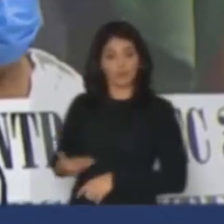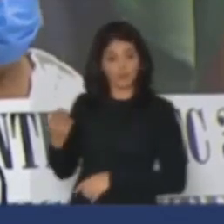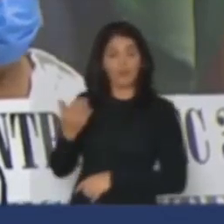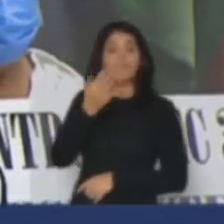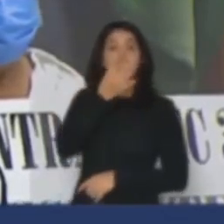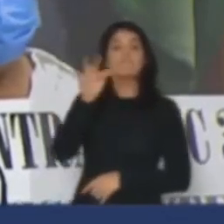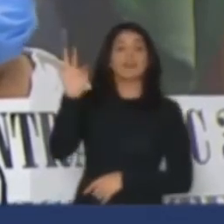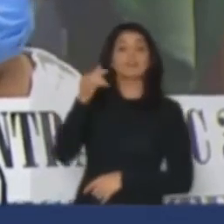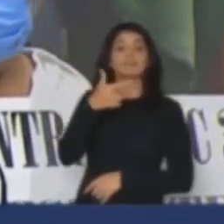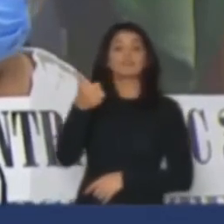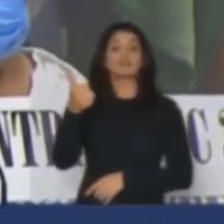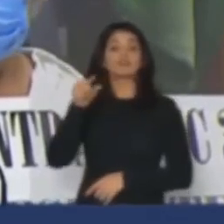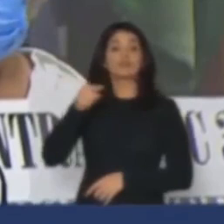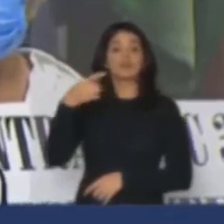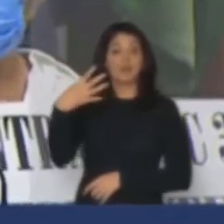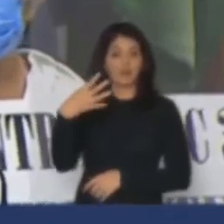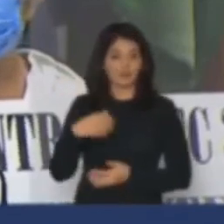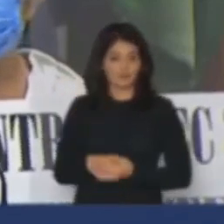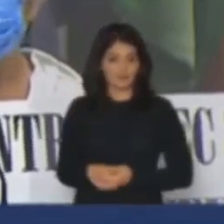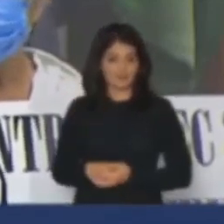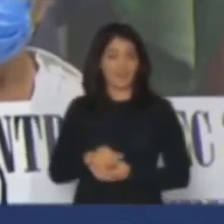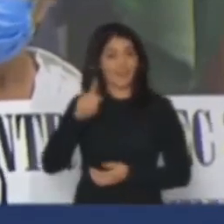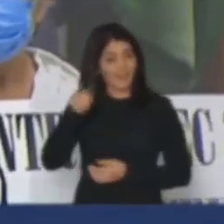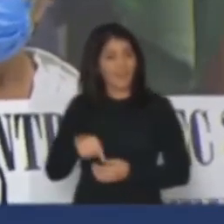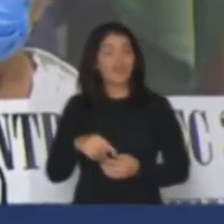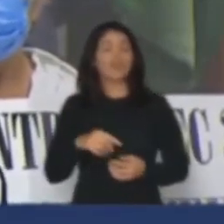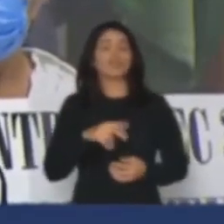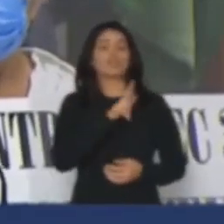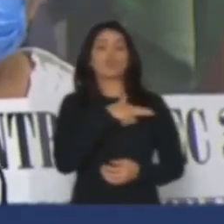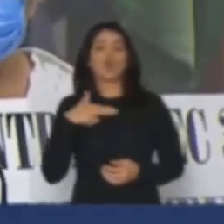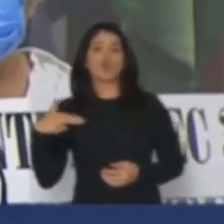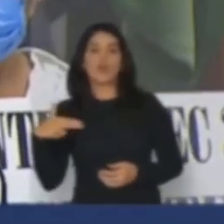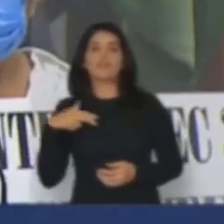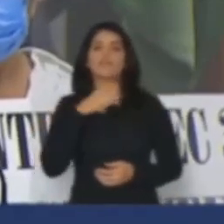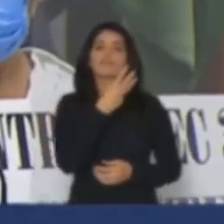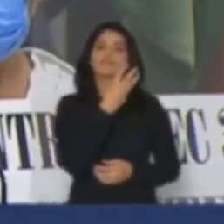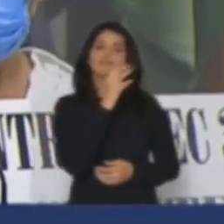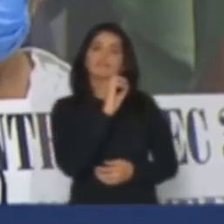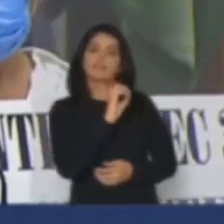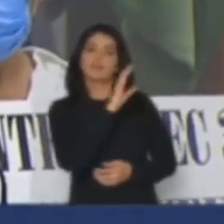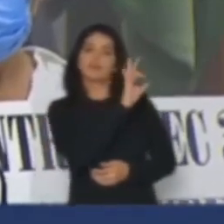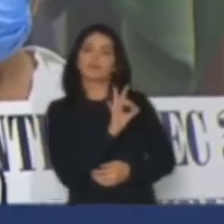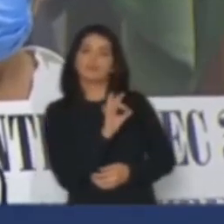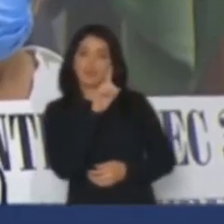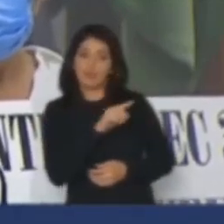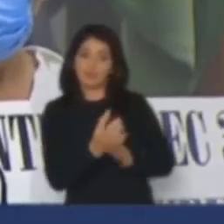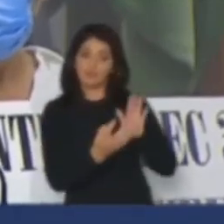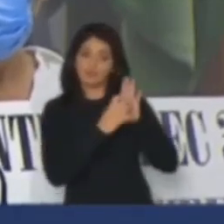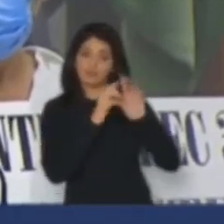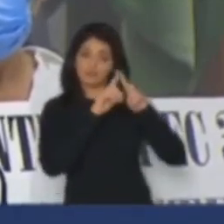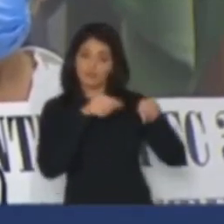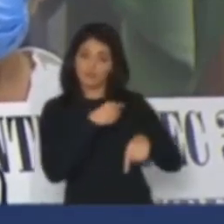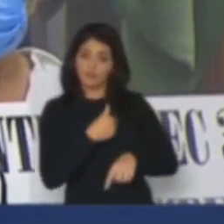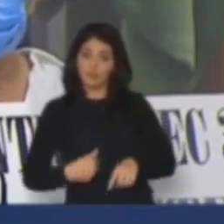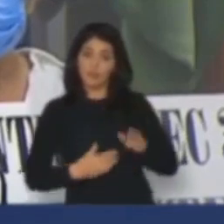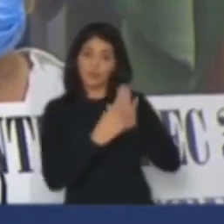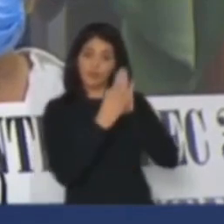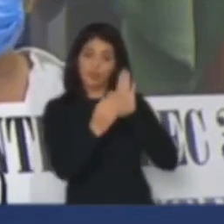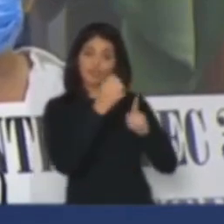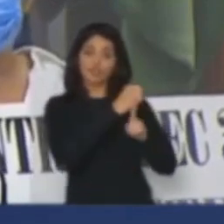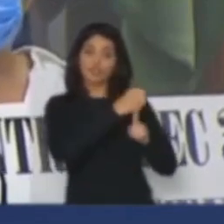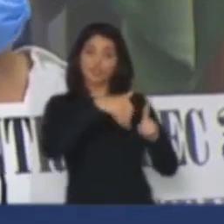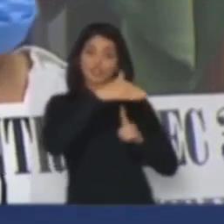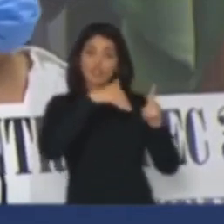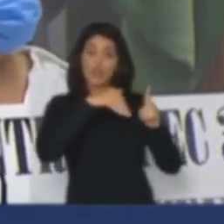França, 21,4%. Para não falar da Noruega, que 30% são servidores públicos, pelo modelo social-democrata ali